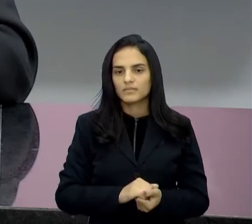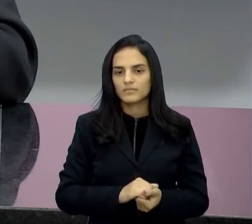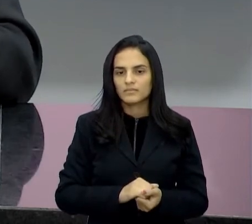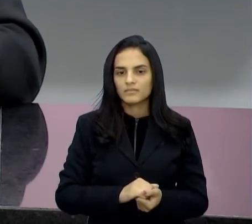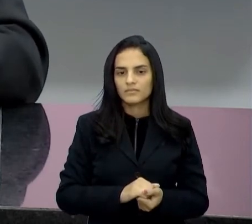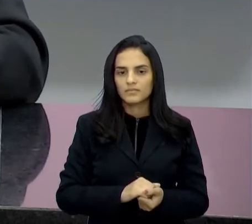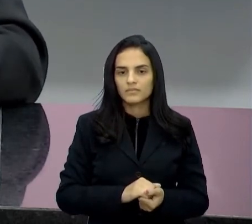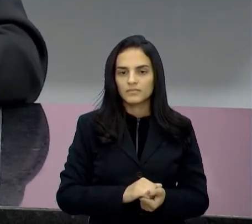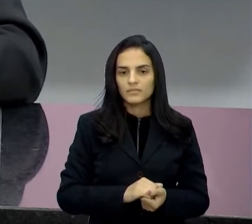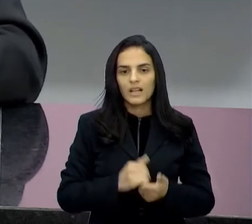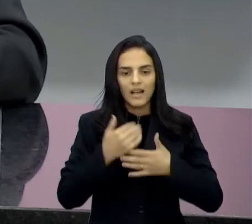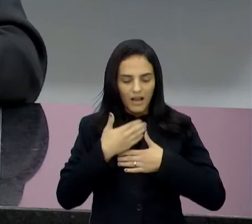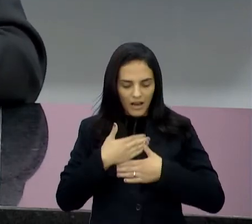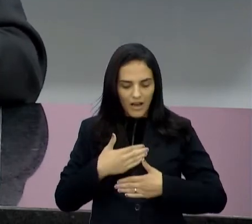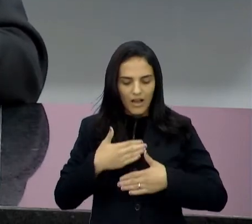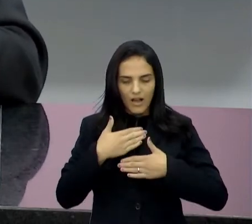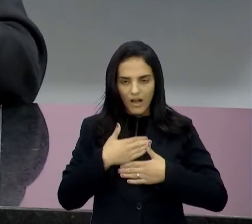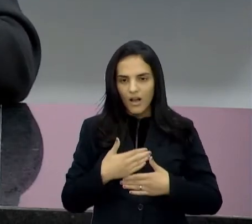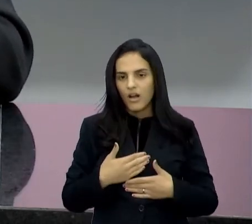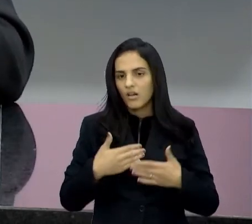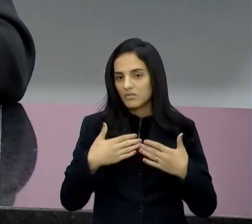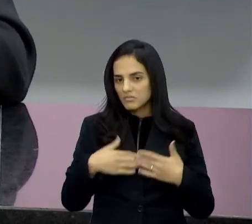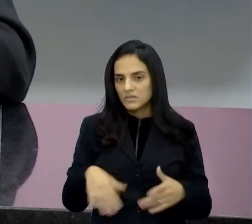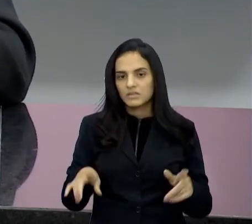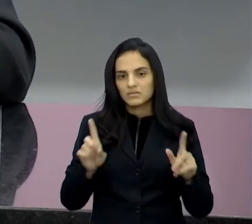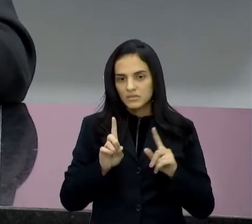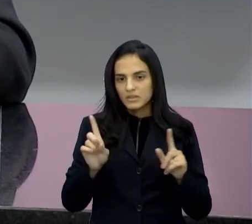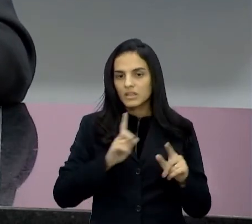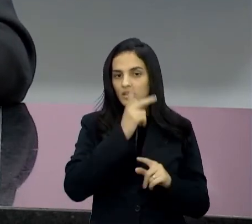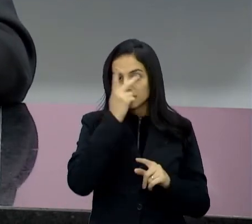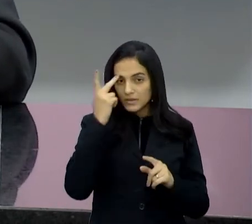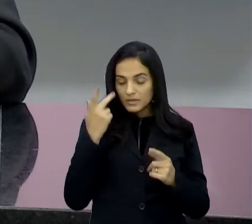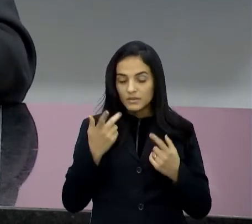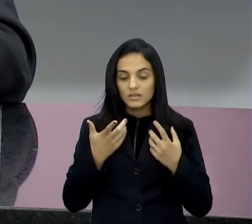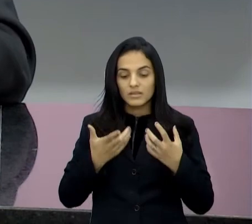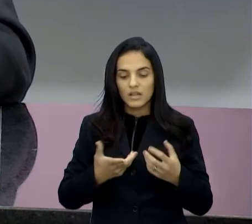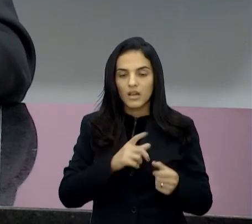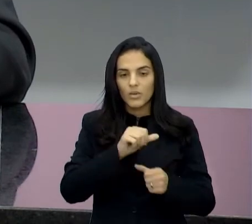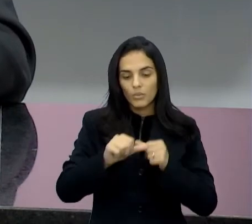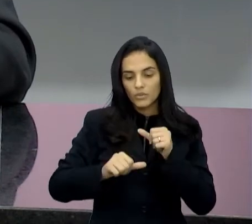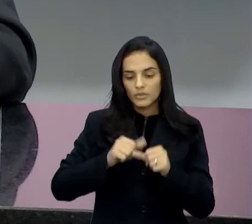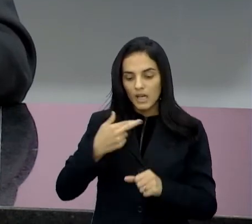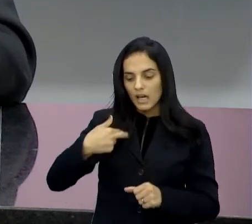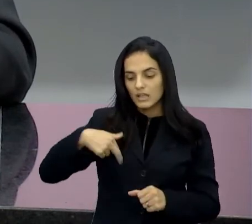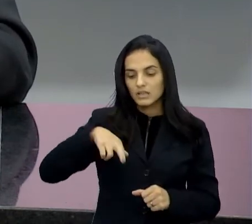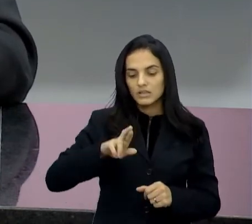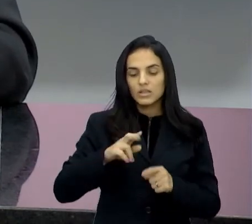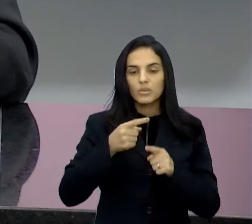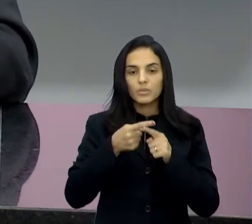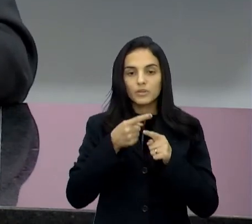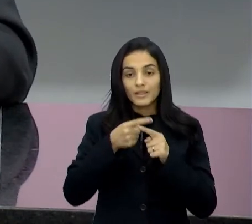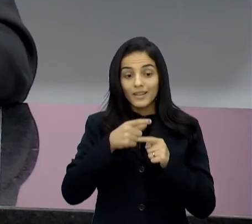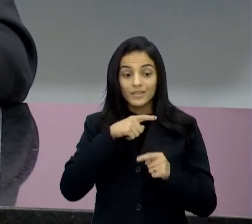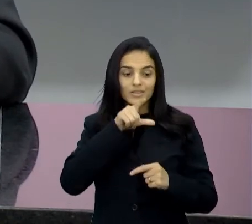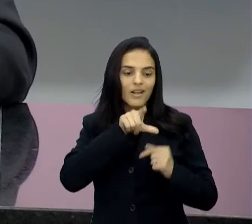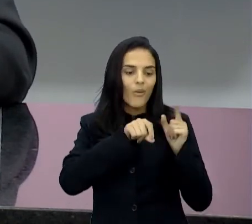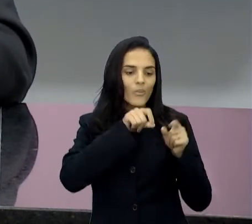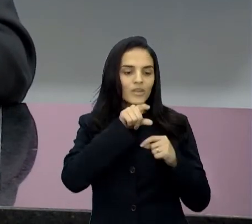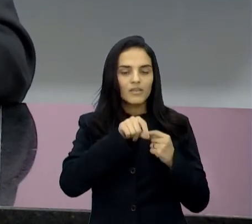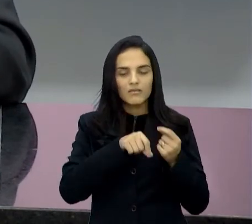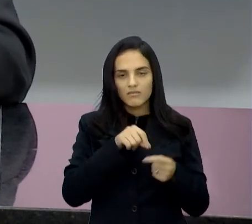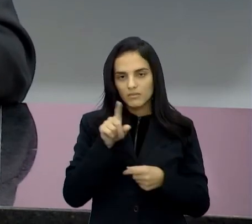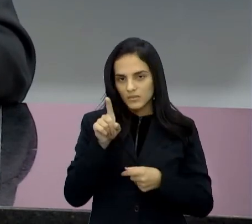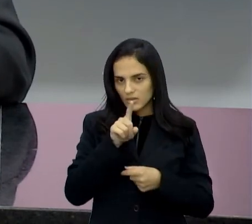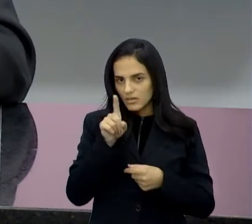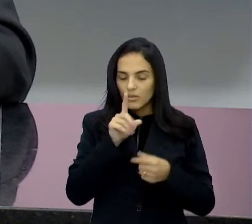de uma maneira tranquila, que as pessoas quiseram, por exemplo, mudar a sua religião porque tinham opção, né?